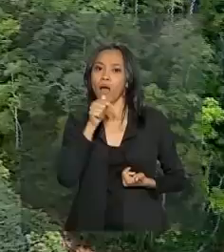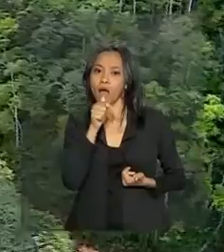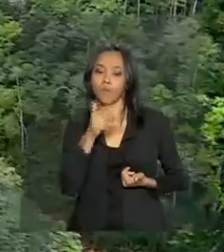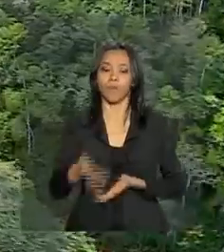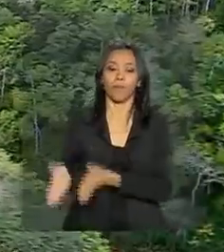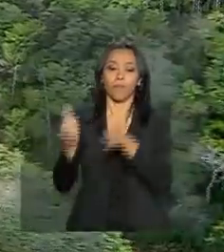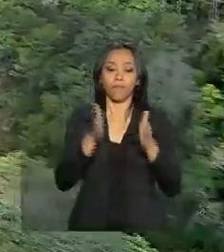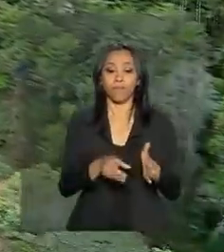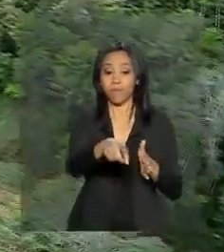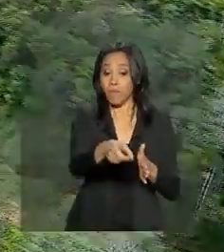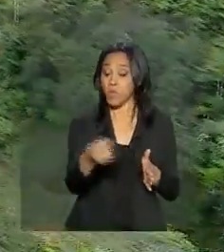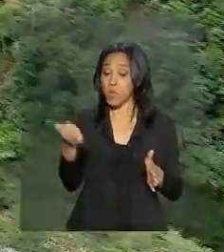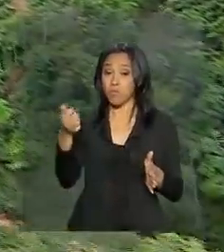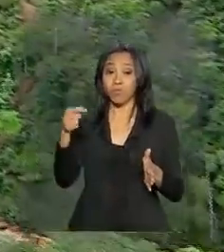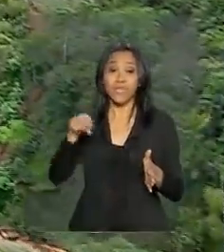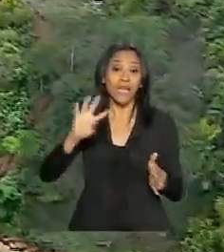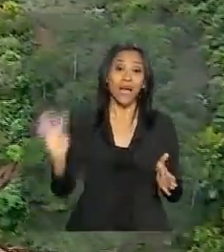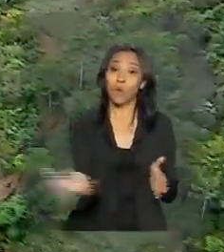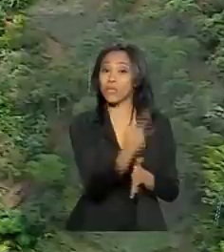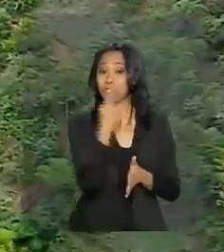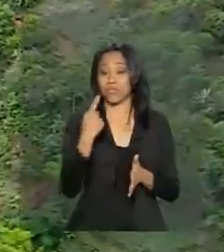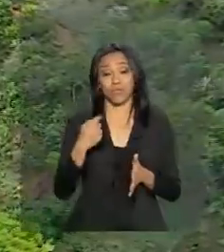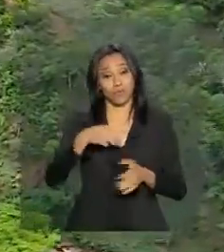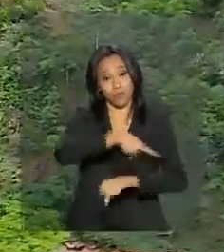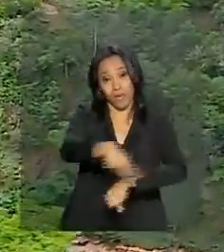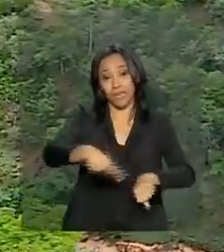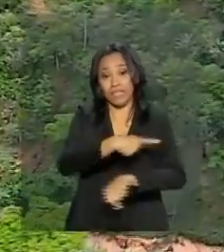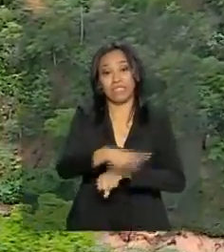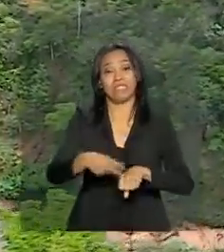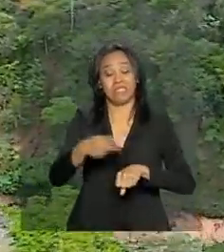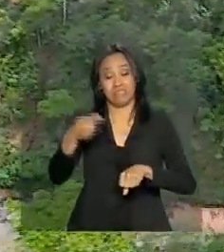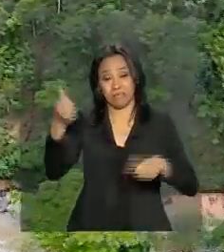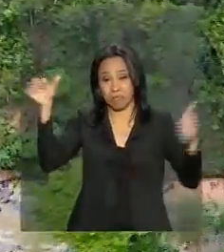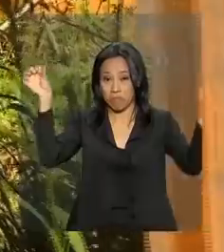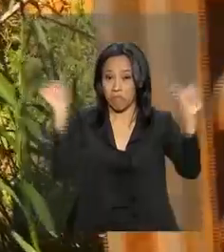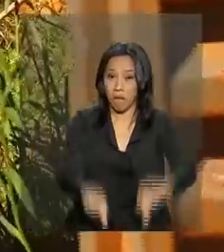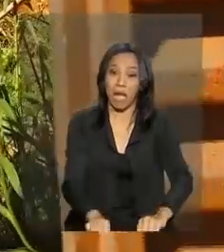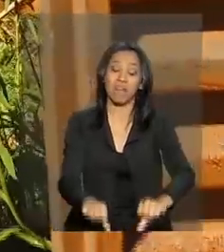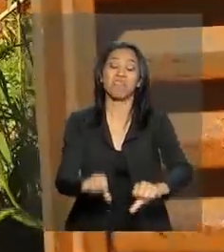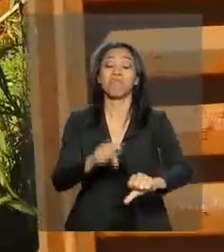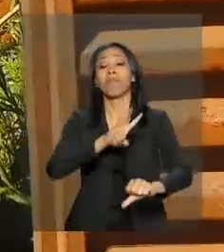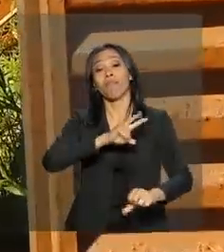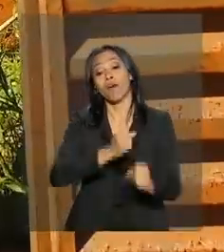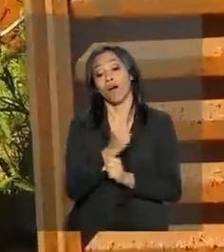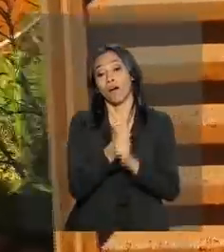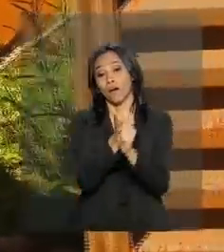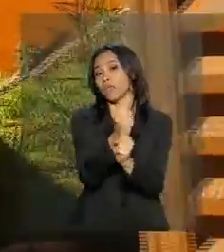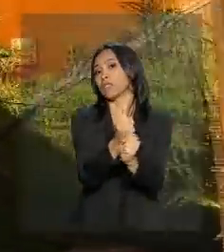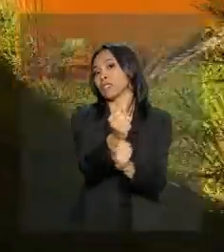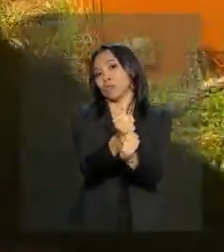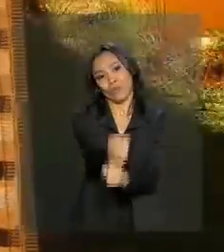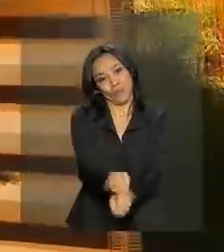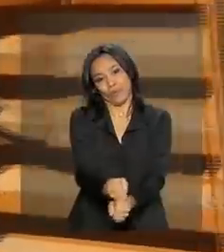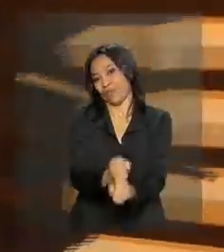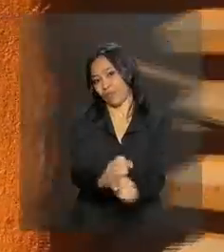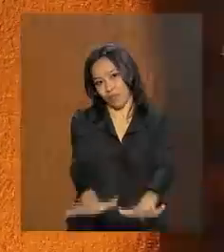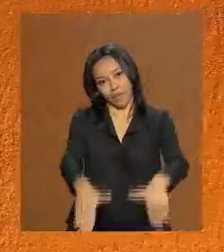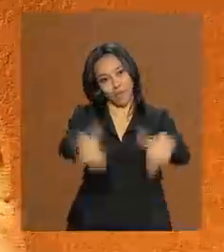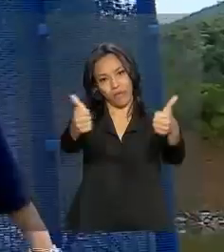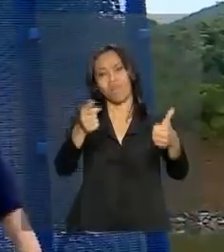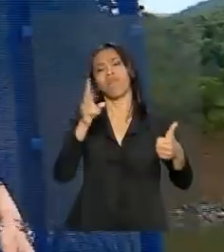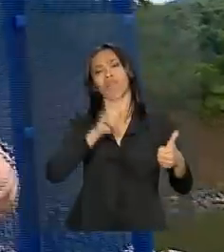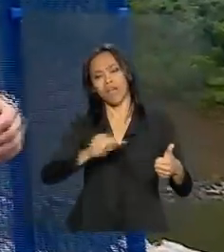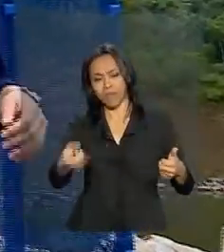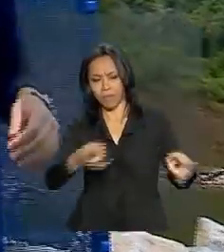do maior desastre da mineração que o país viveu ainda vai levar anos. Efeitos dos impactos ainda serão